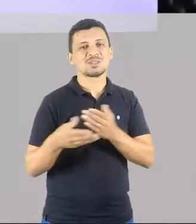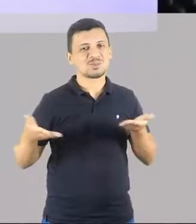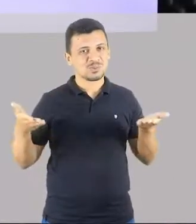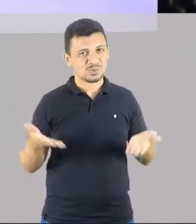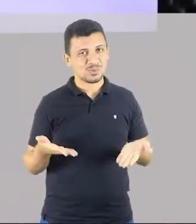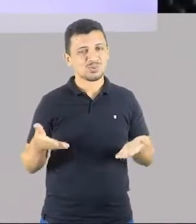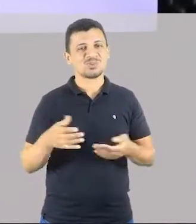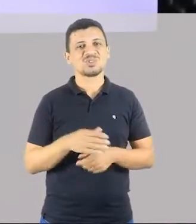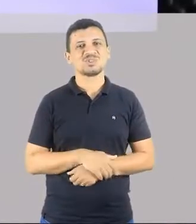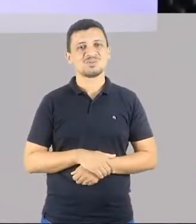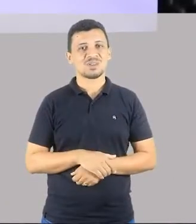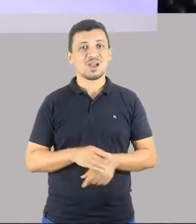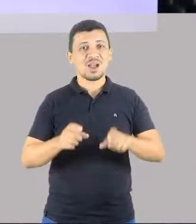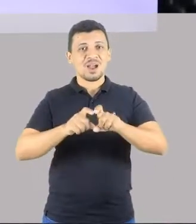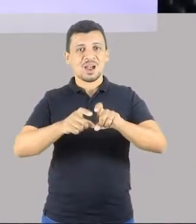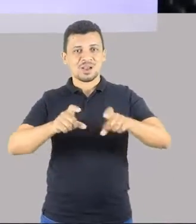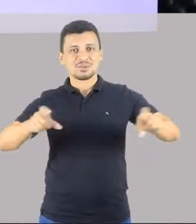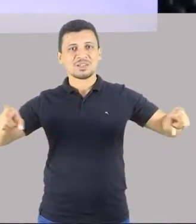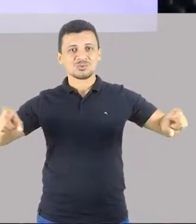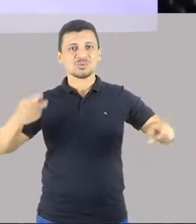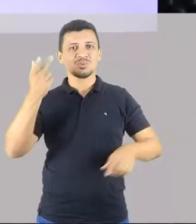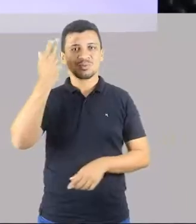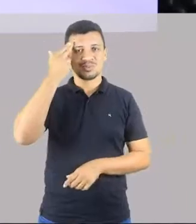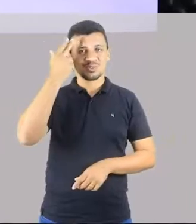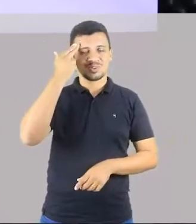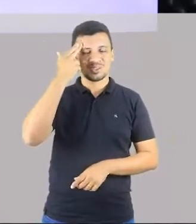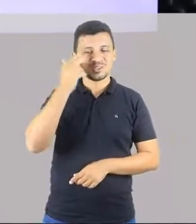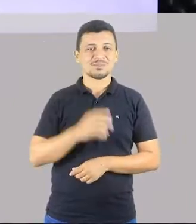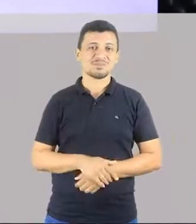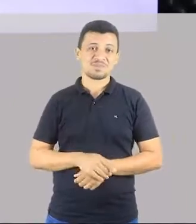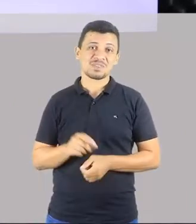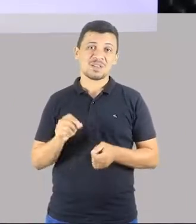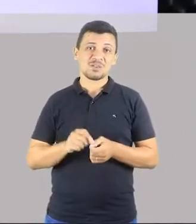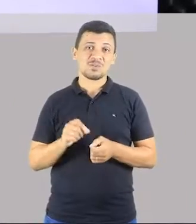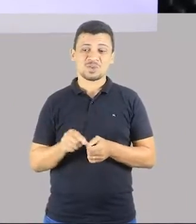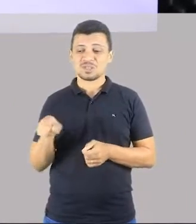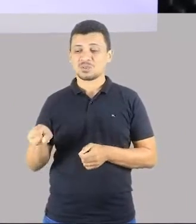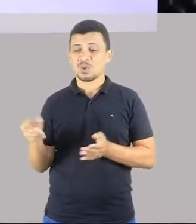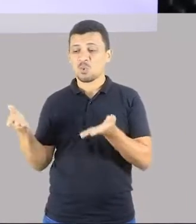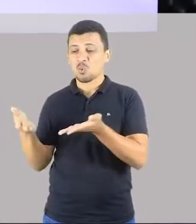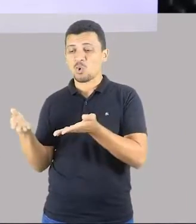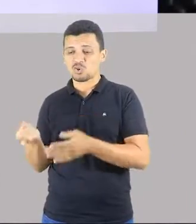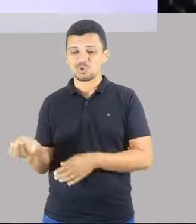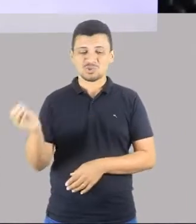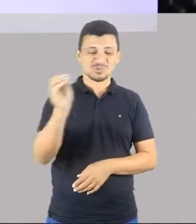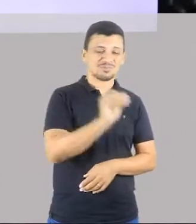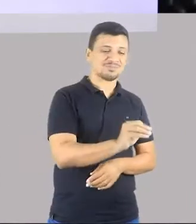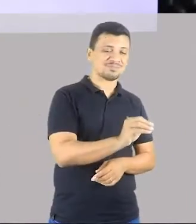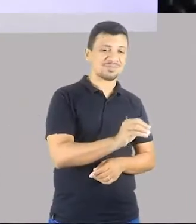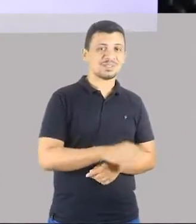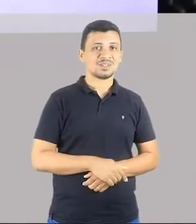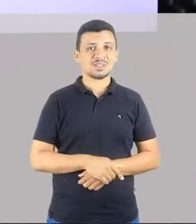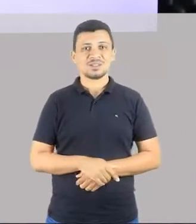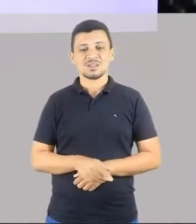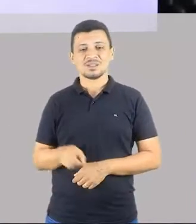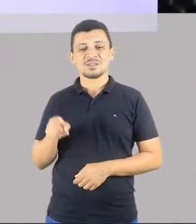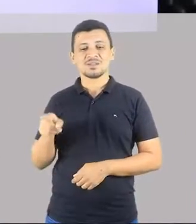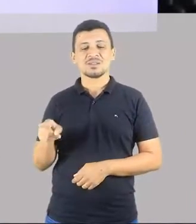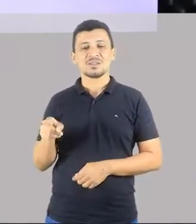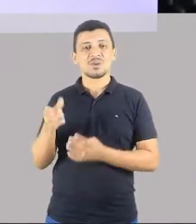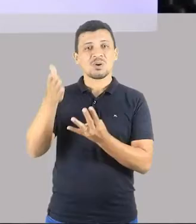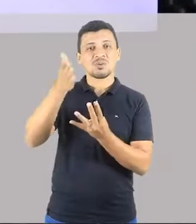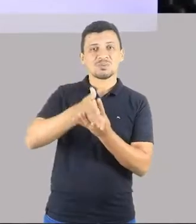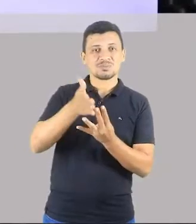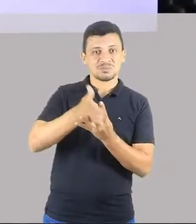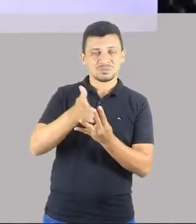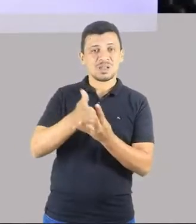hoje, colocando na estrutura direta. O que ele fez? Uma inversão do hoje, que é o adjunto adverbial, uma inversão, uma